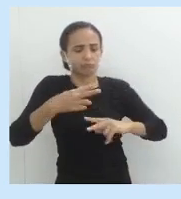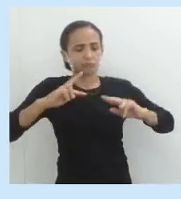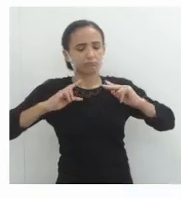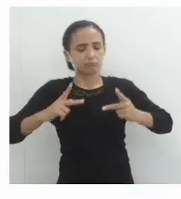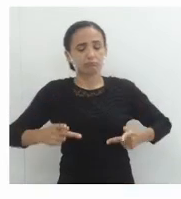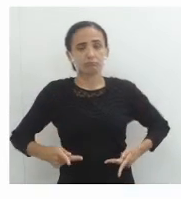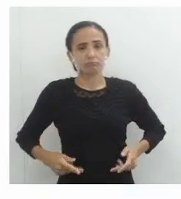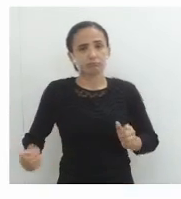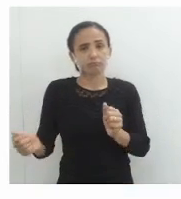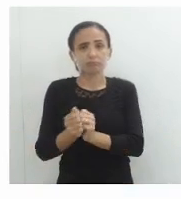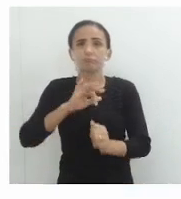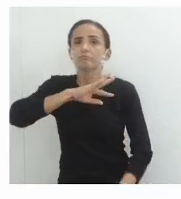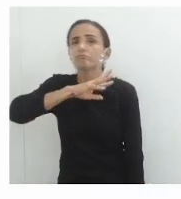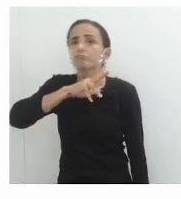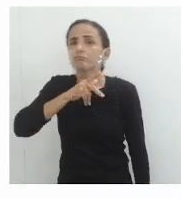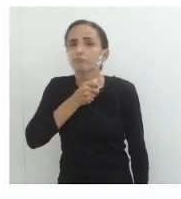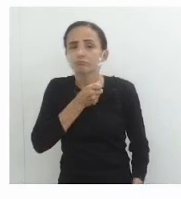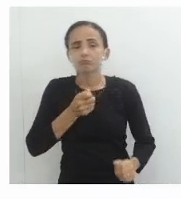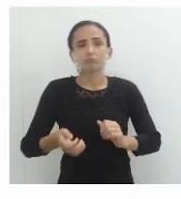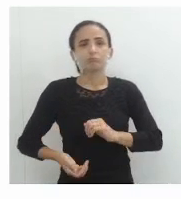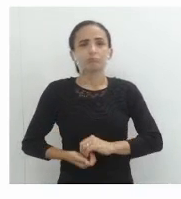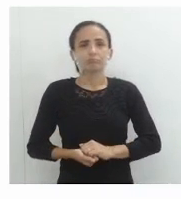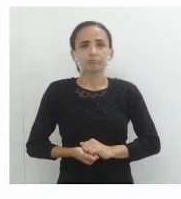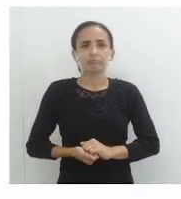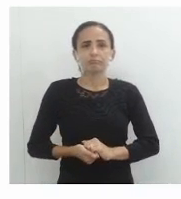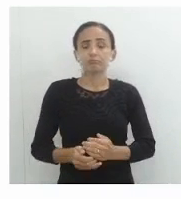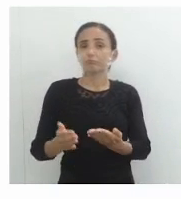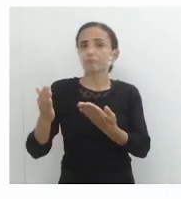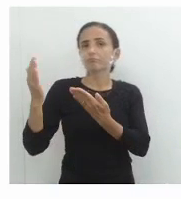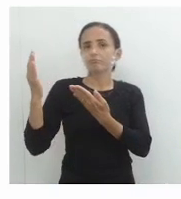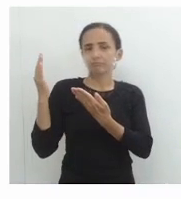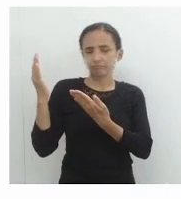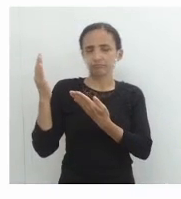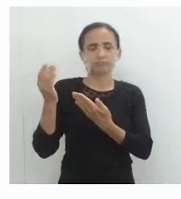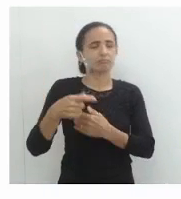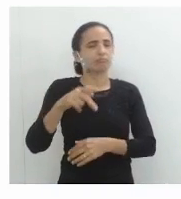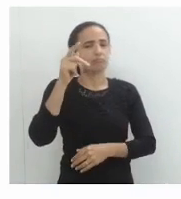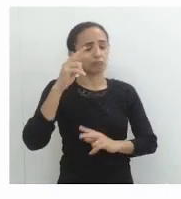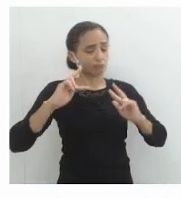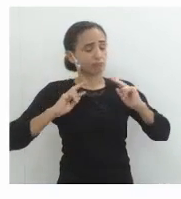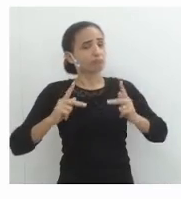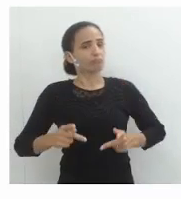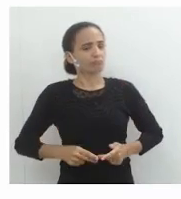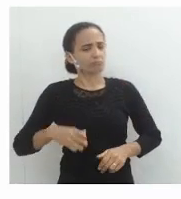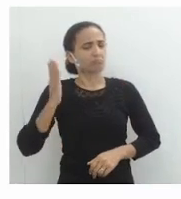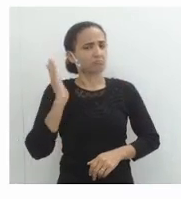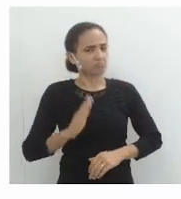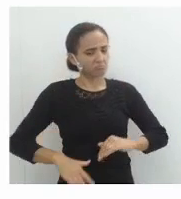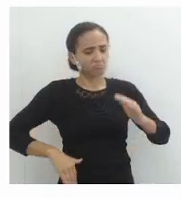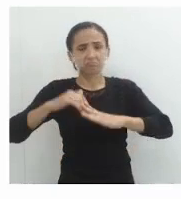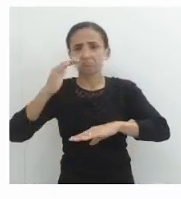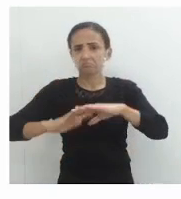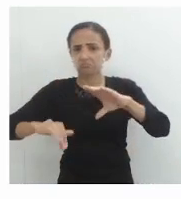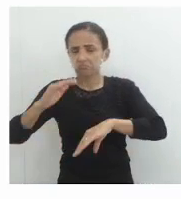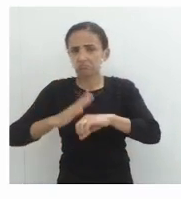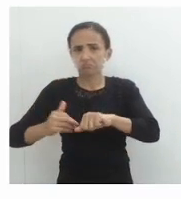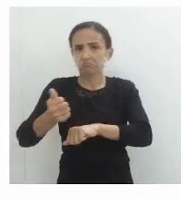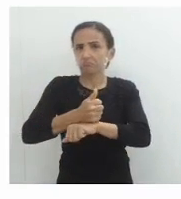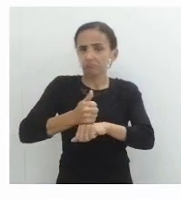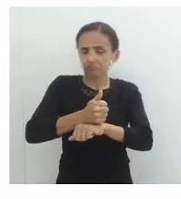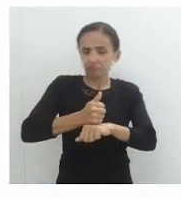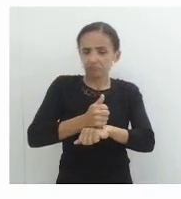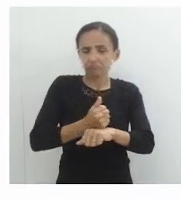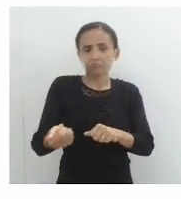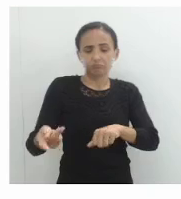animal. Com o domínio das técnicas da arquitetura, foi possível a construção de megalíticos, né, que